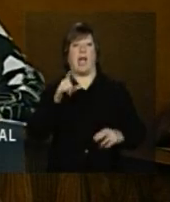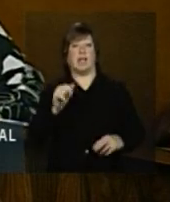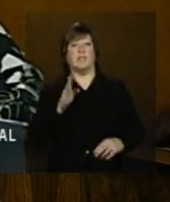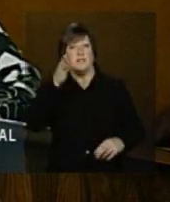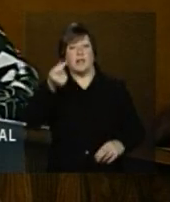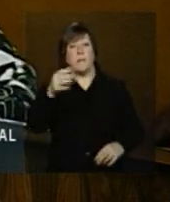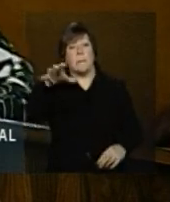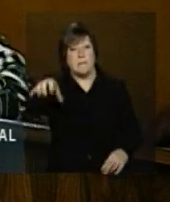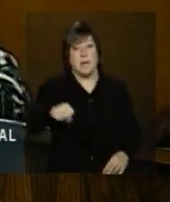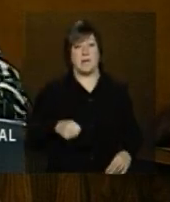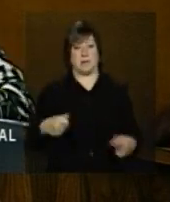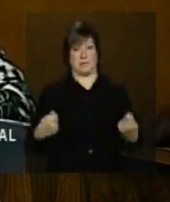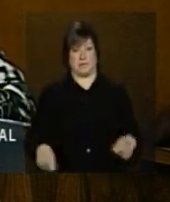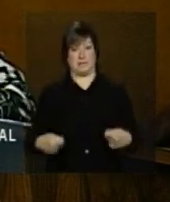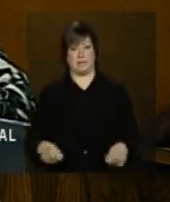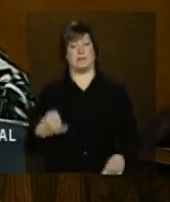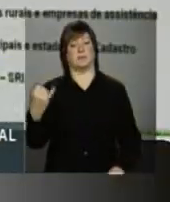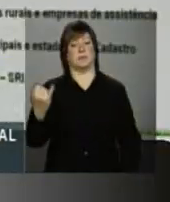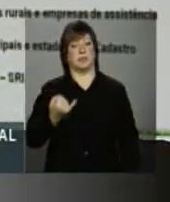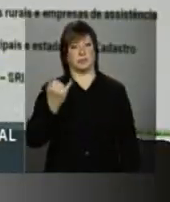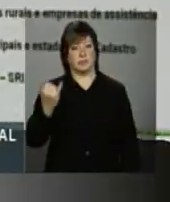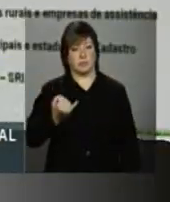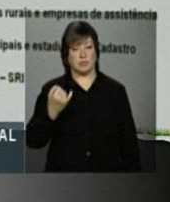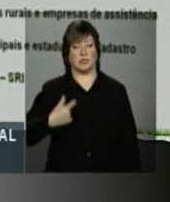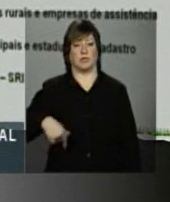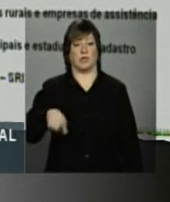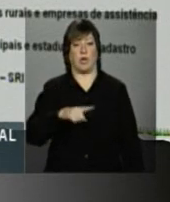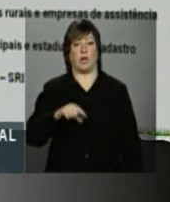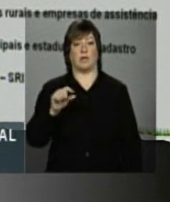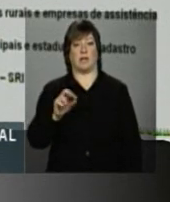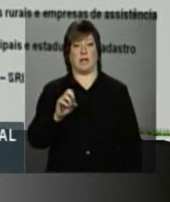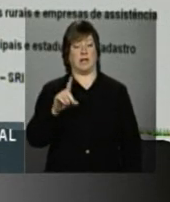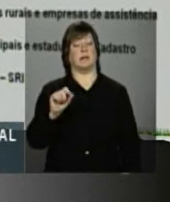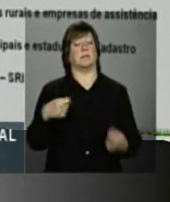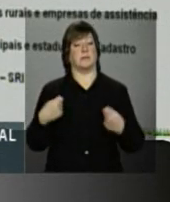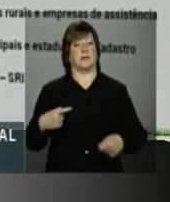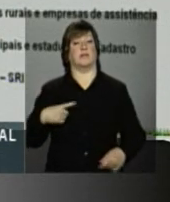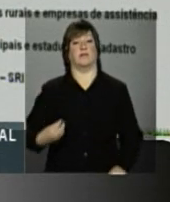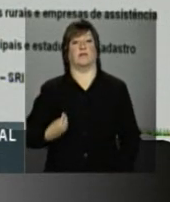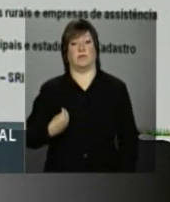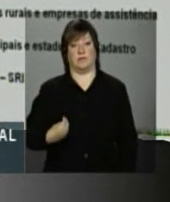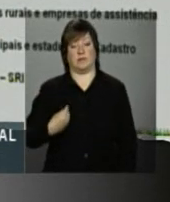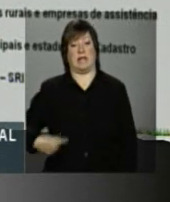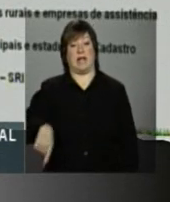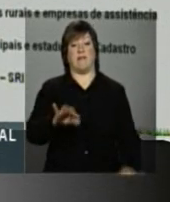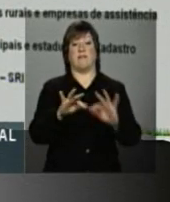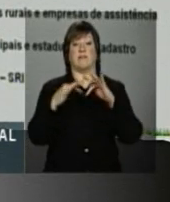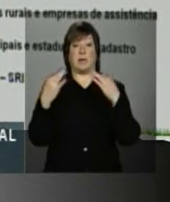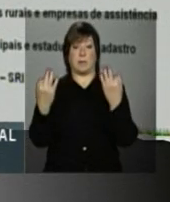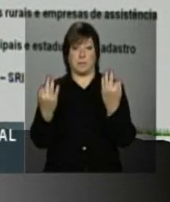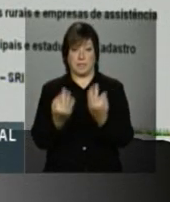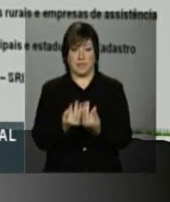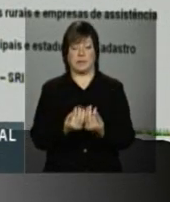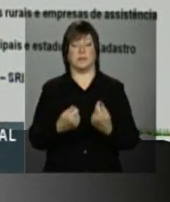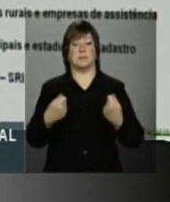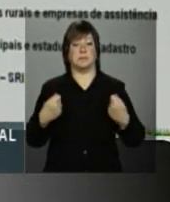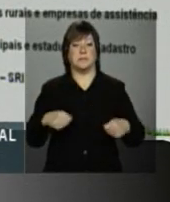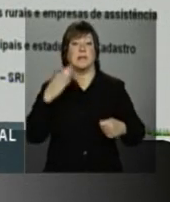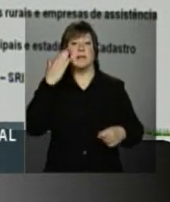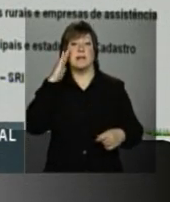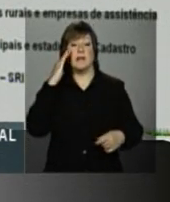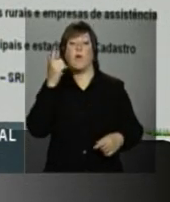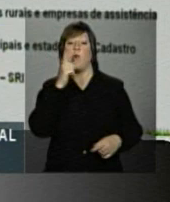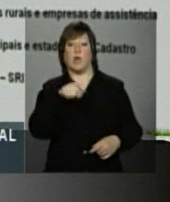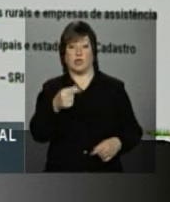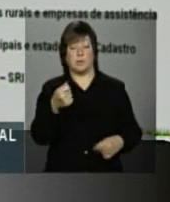o recurso então é importante né que as nossas redes funcionem porque essas famílias T que para acessar o